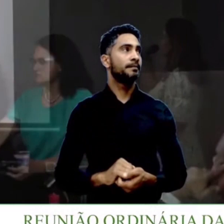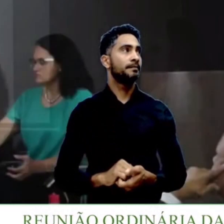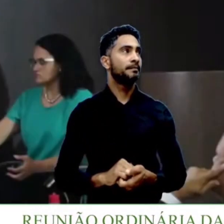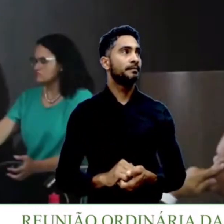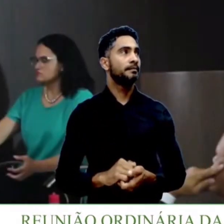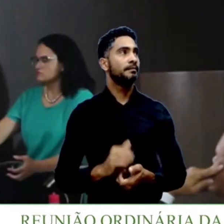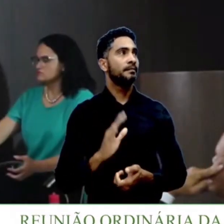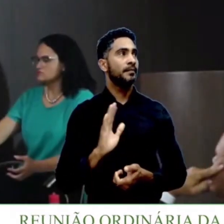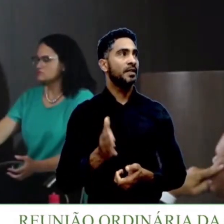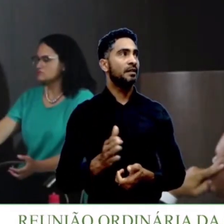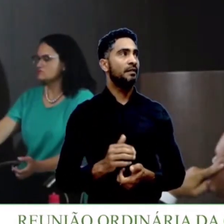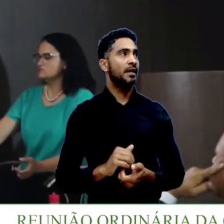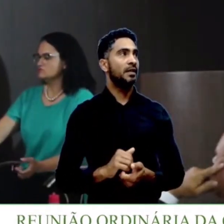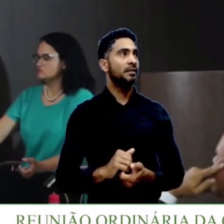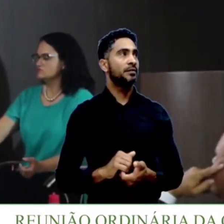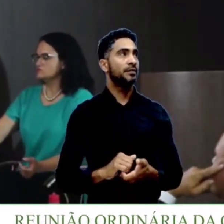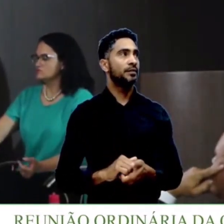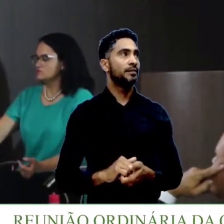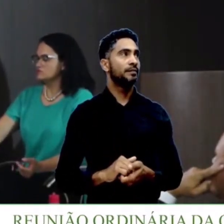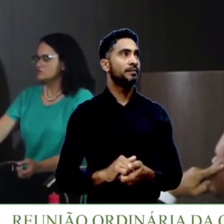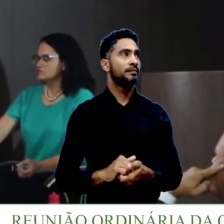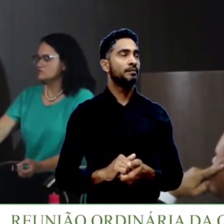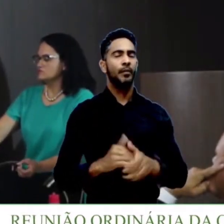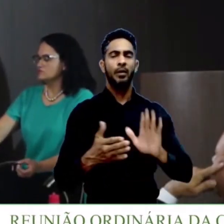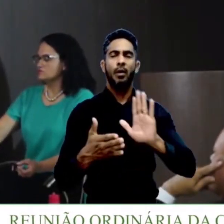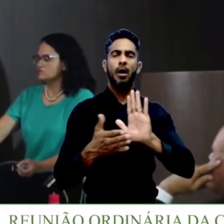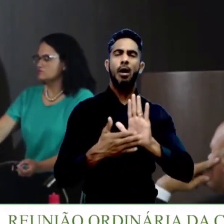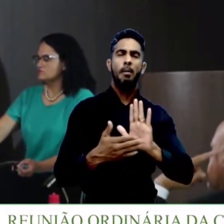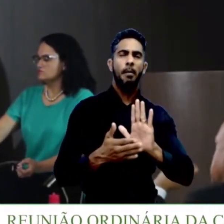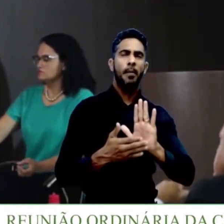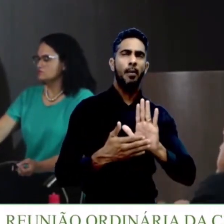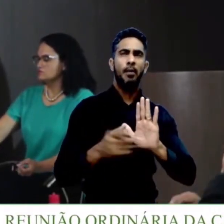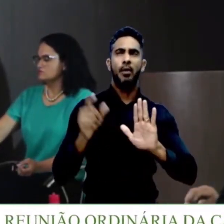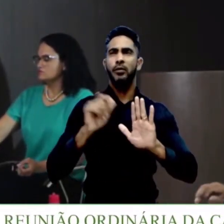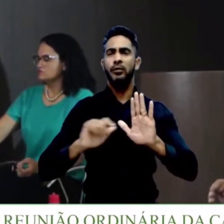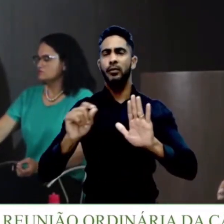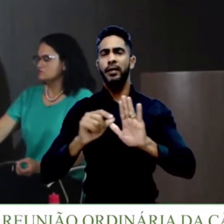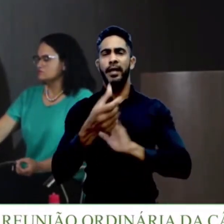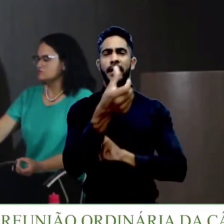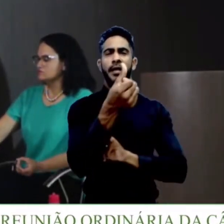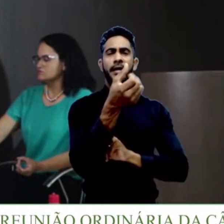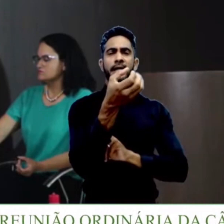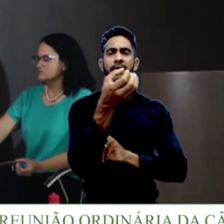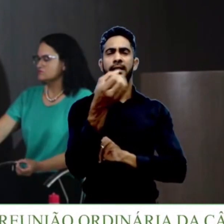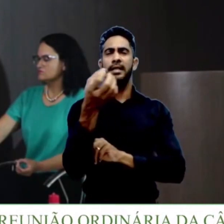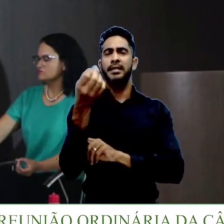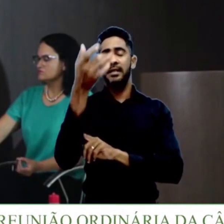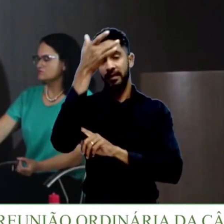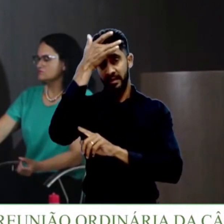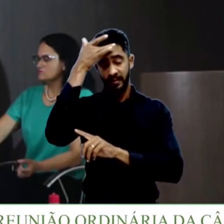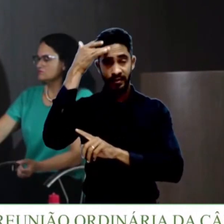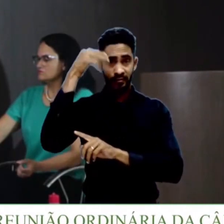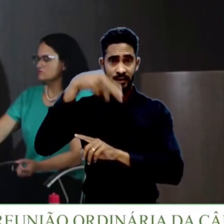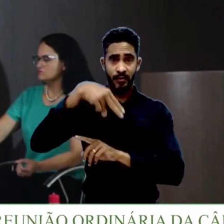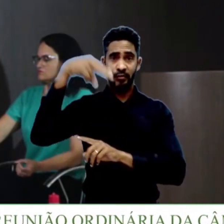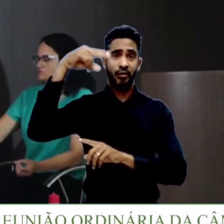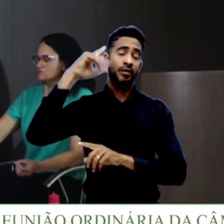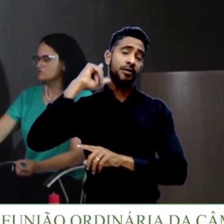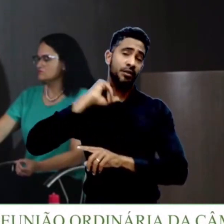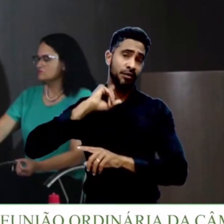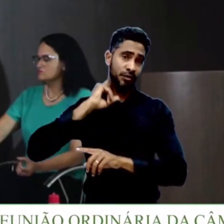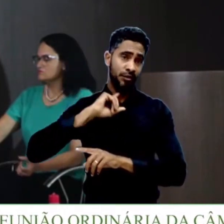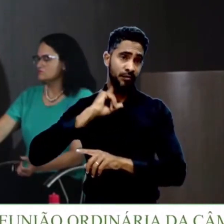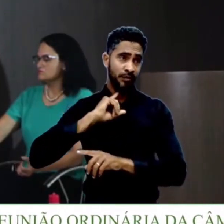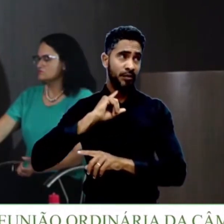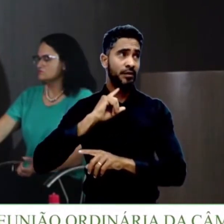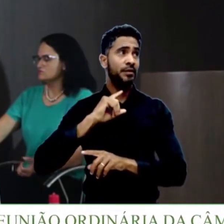Aqui nós já falamos, né, Nete? Pode pular. O nosso propósito ao trazer 600 pessoas para o norte de Minas, o Iris e